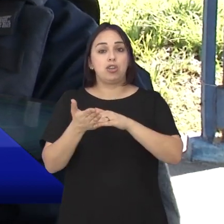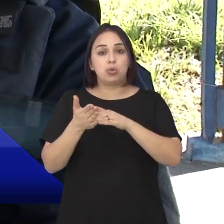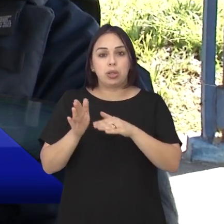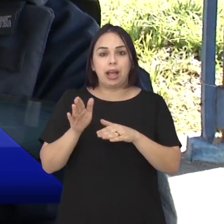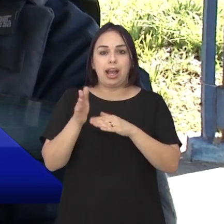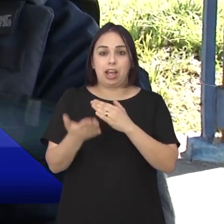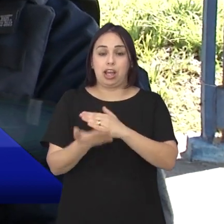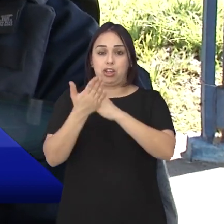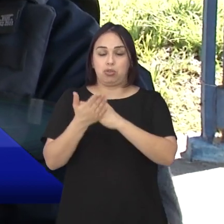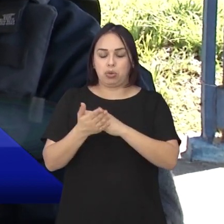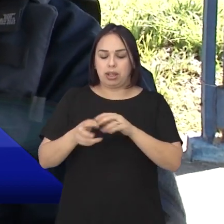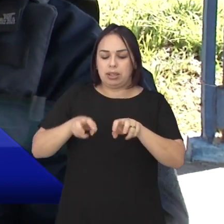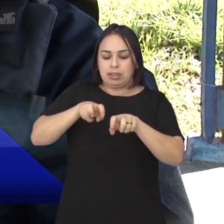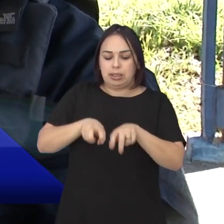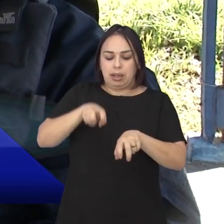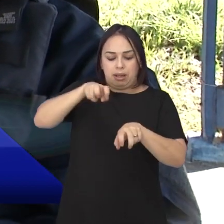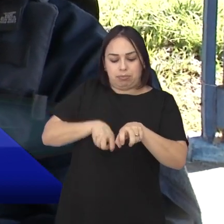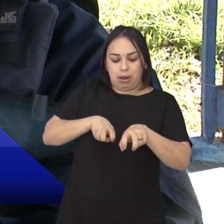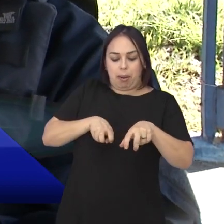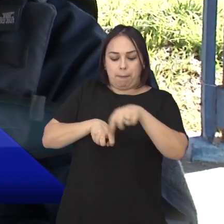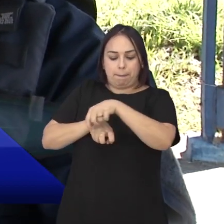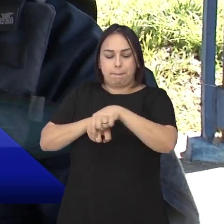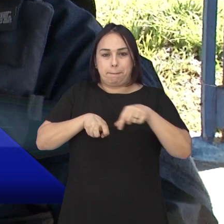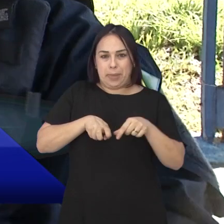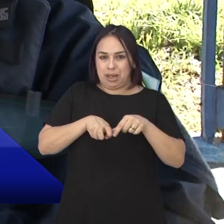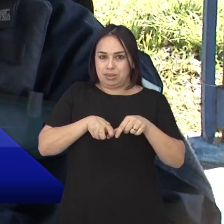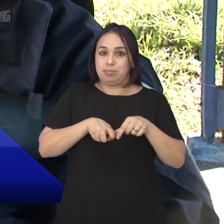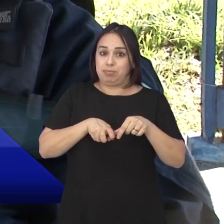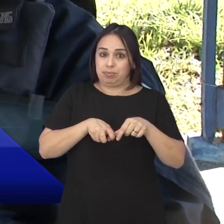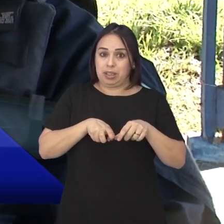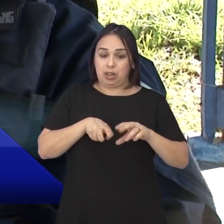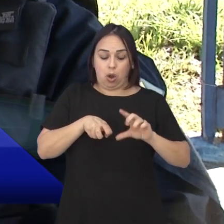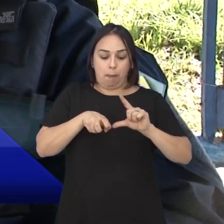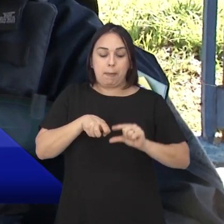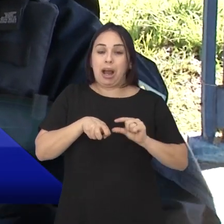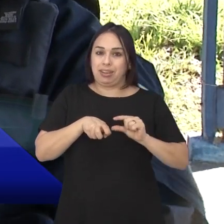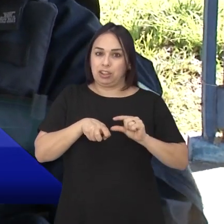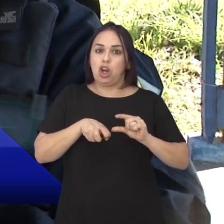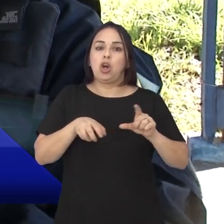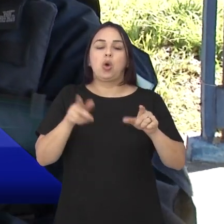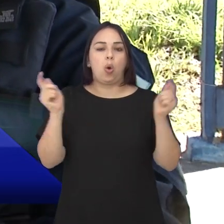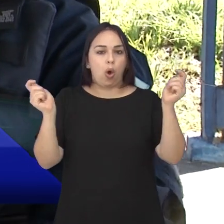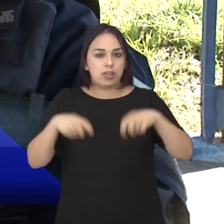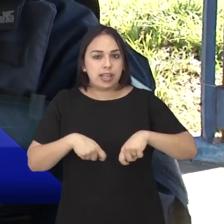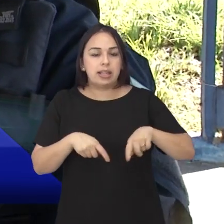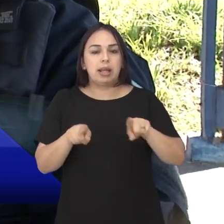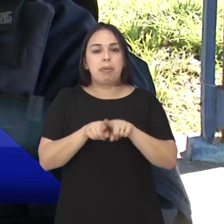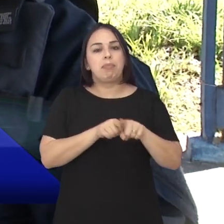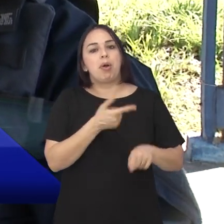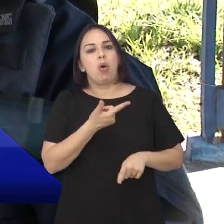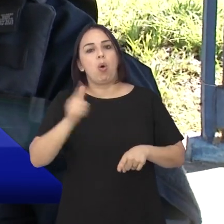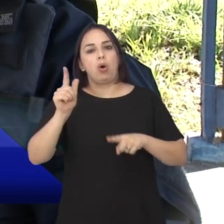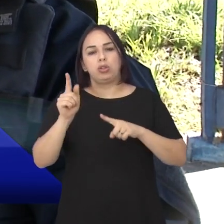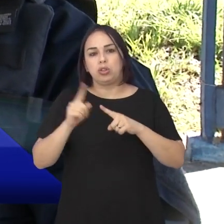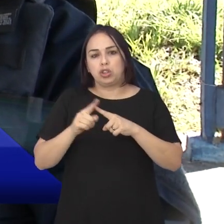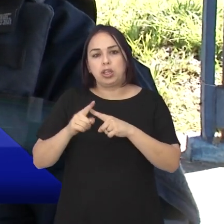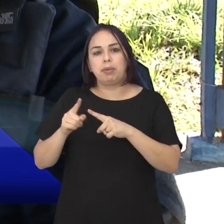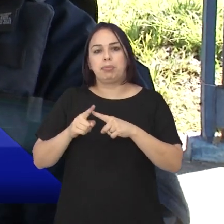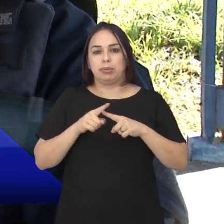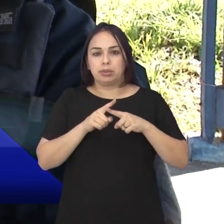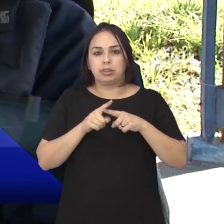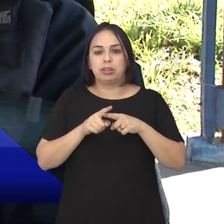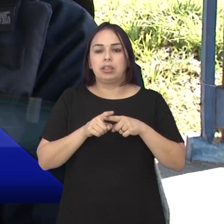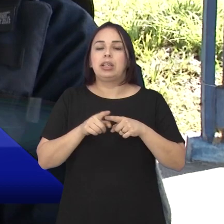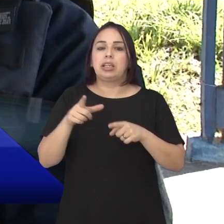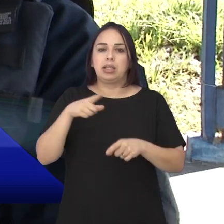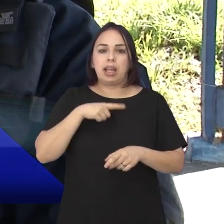acoplamento, né, dessas cadeirinhas, né, que são chamados Isofix ou até mesmo outros dispositivos americanos que